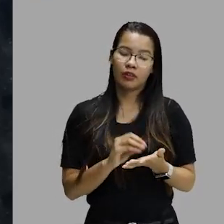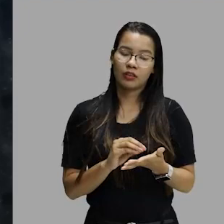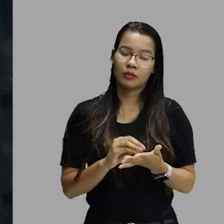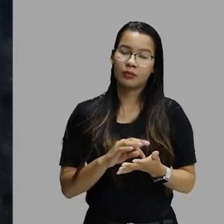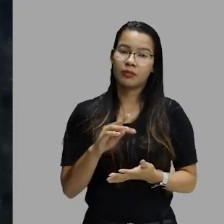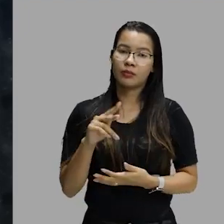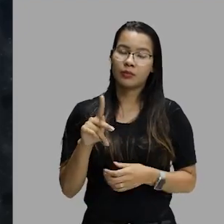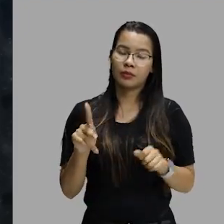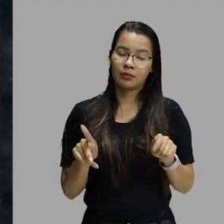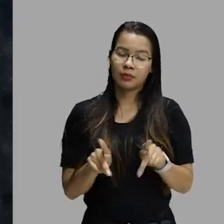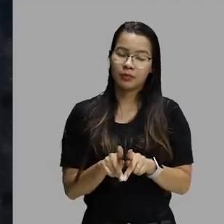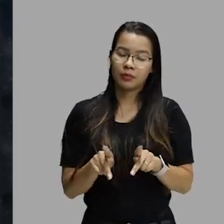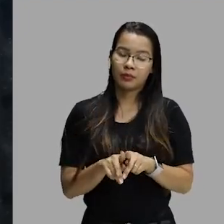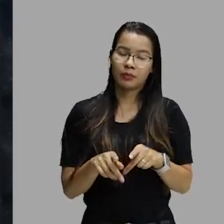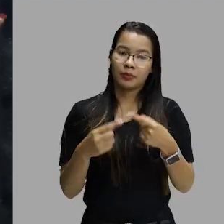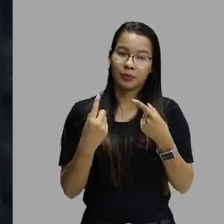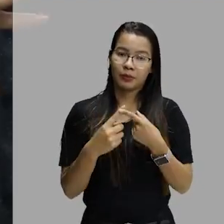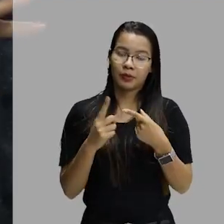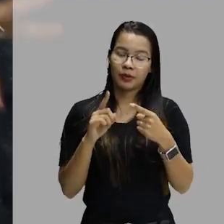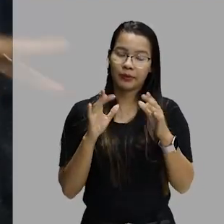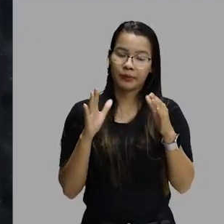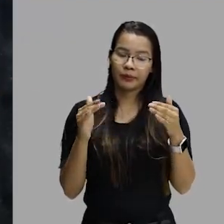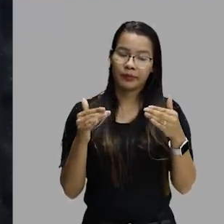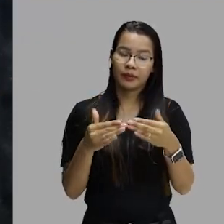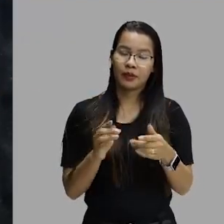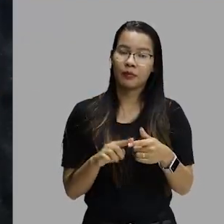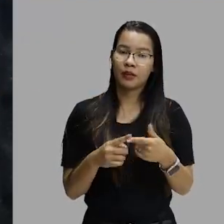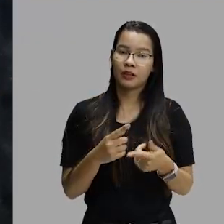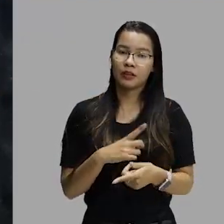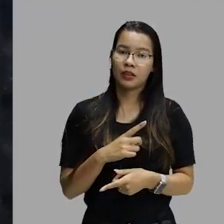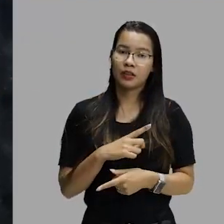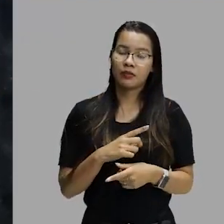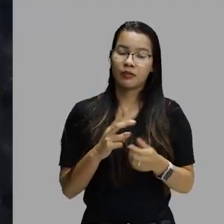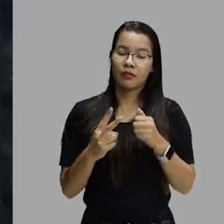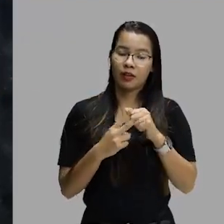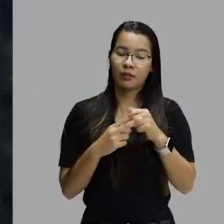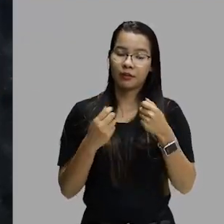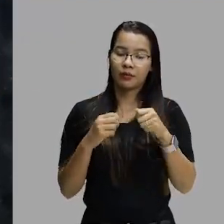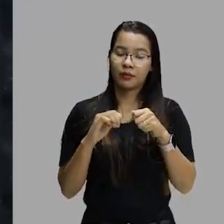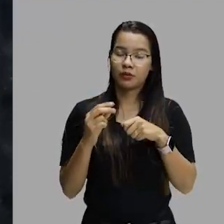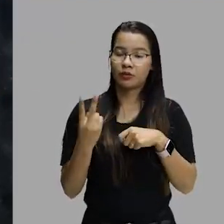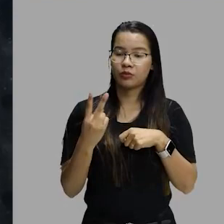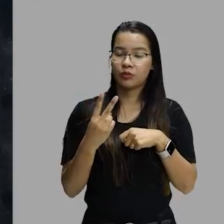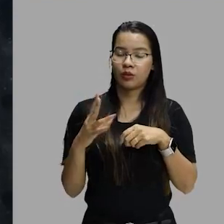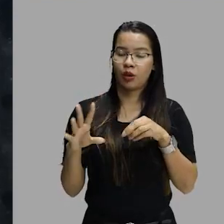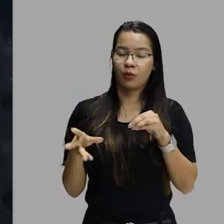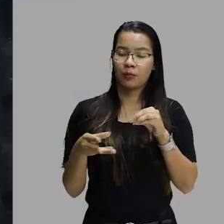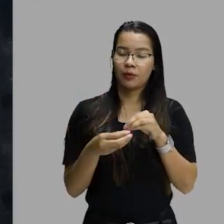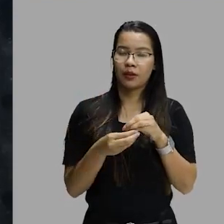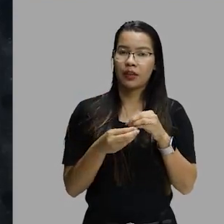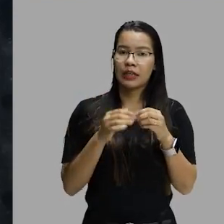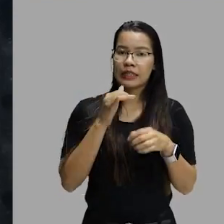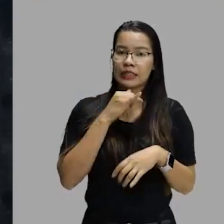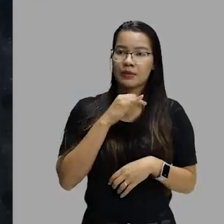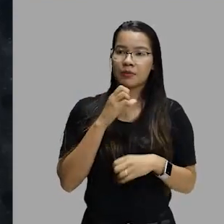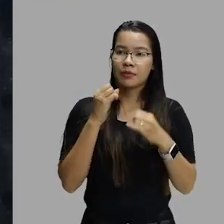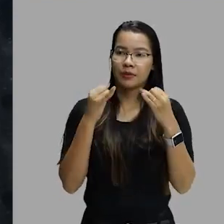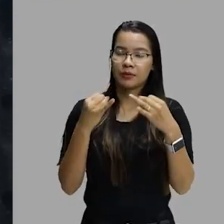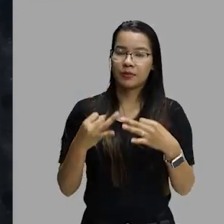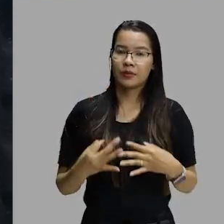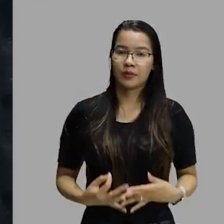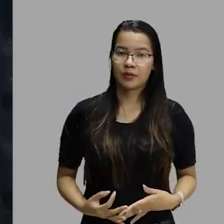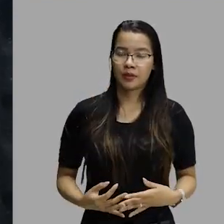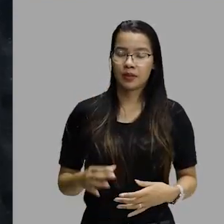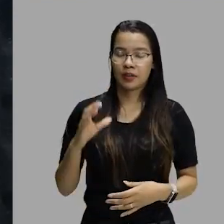porque o verbo é transitivo direto. E ainda tem verbos que precisam de dois complementos, como é o caso do verbo explicar. Cacau explica